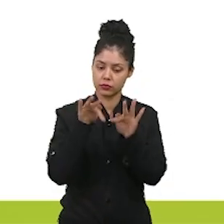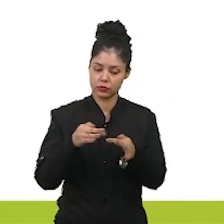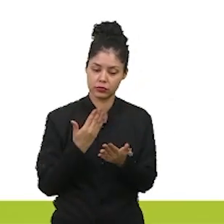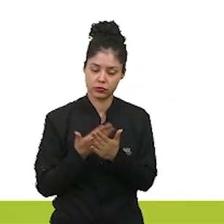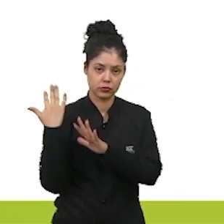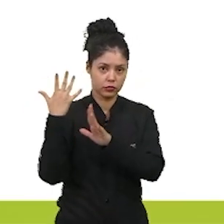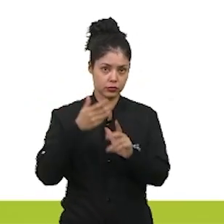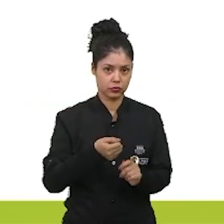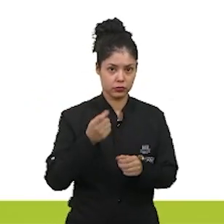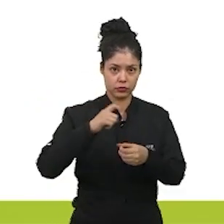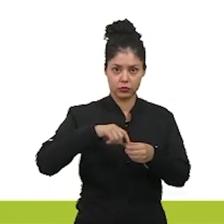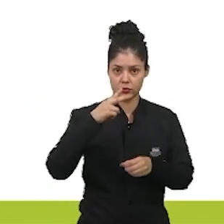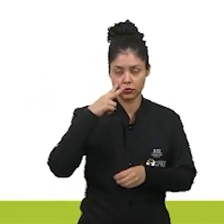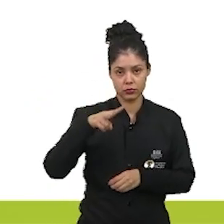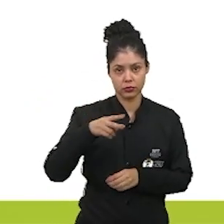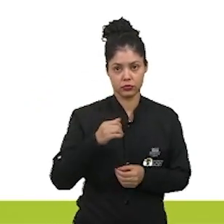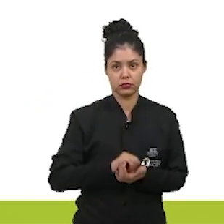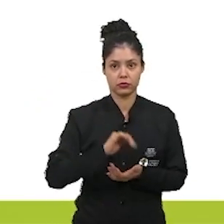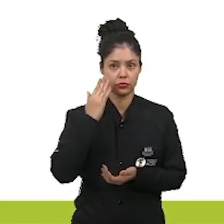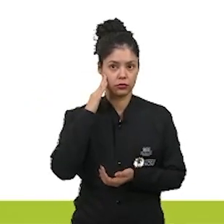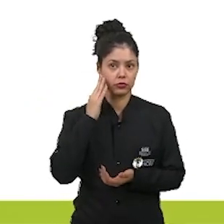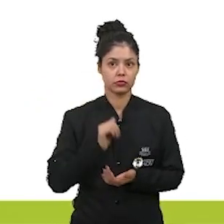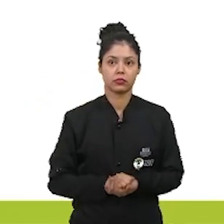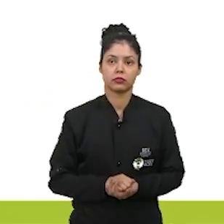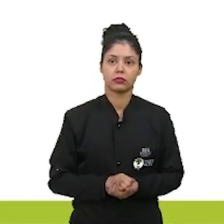vamos retomar para vocês entenderem.